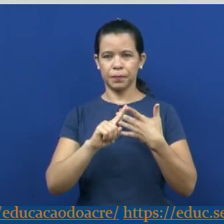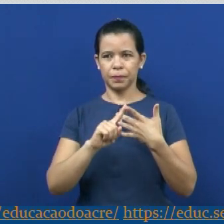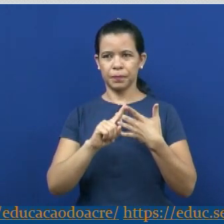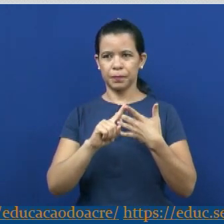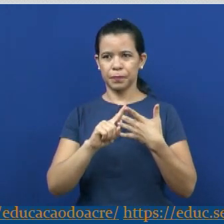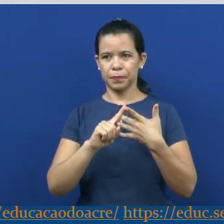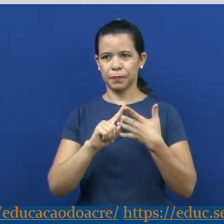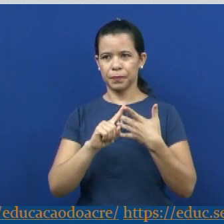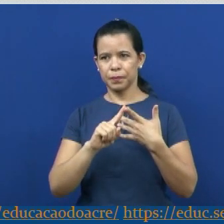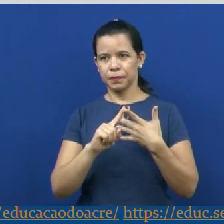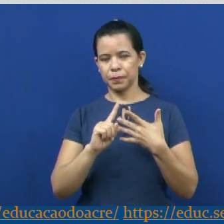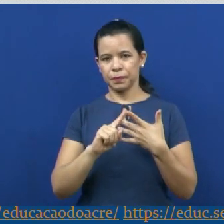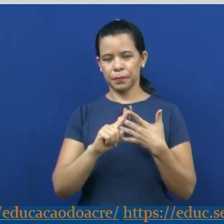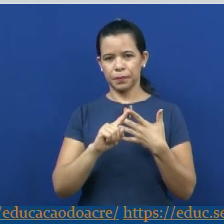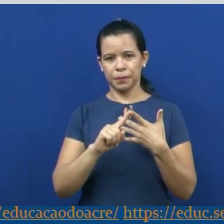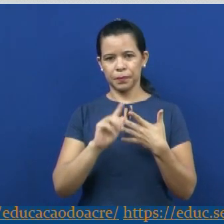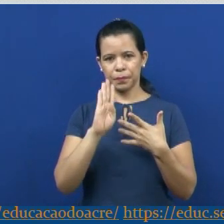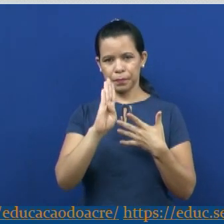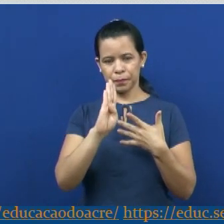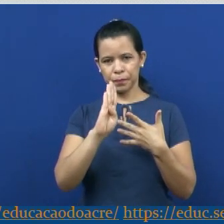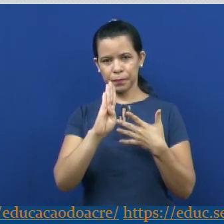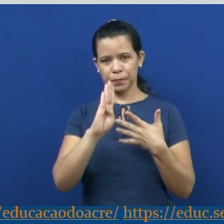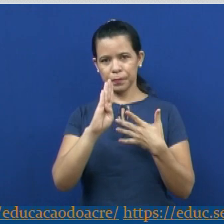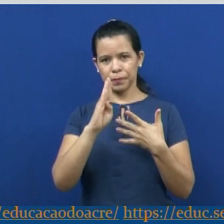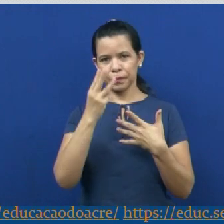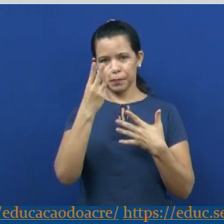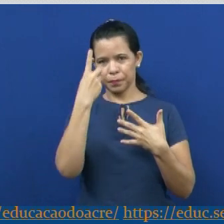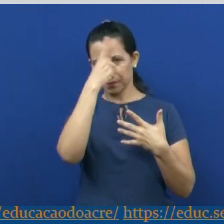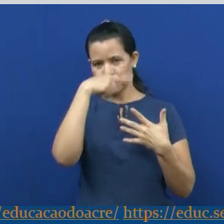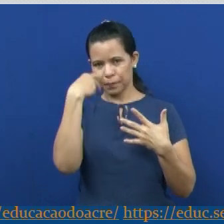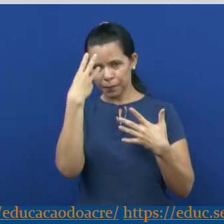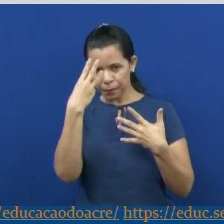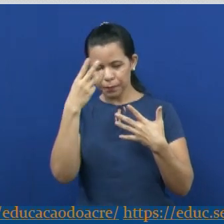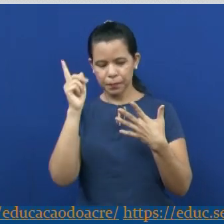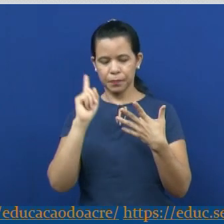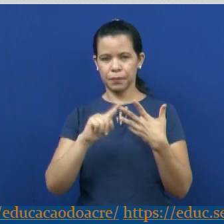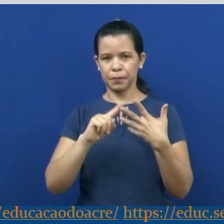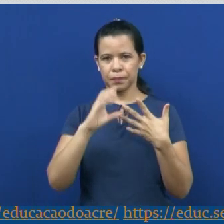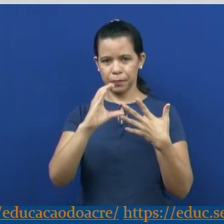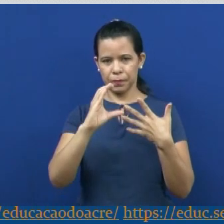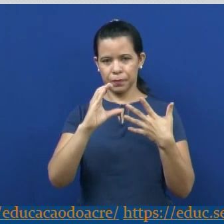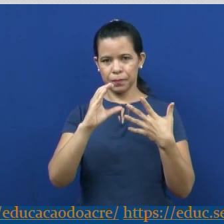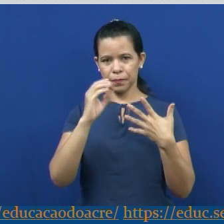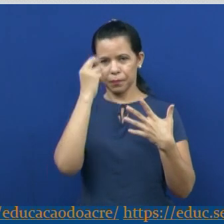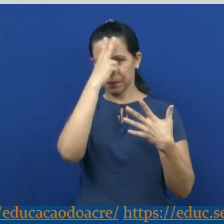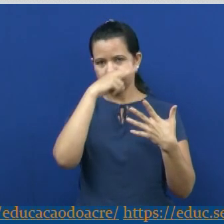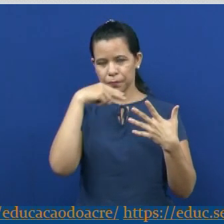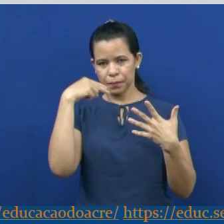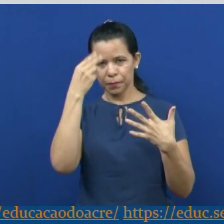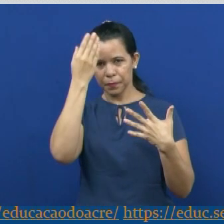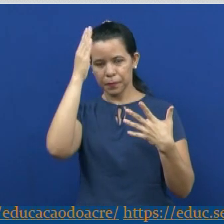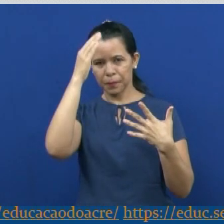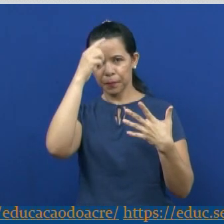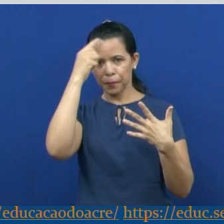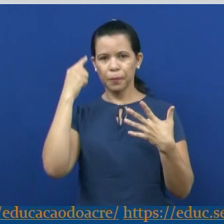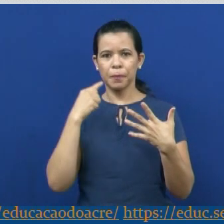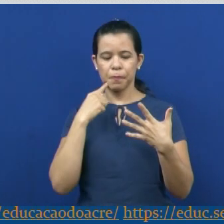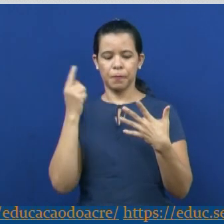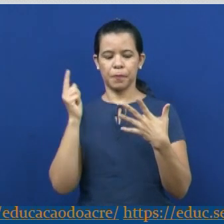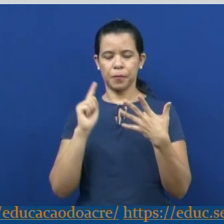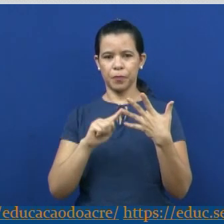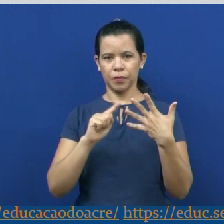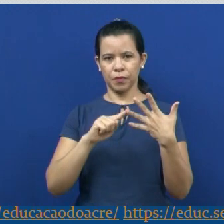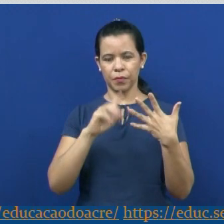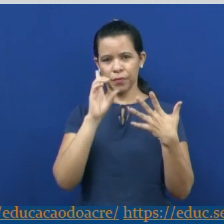segunda, aliás, na alternativa B, 3 horas. Na alternativa C, 2 horas e 30 minutos. Na